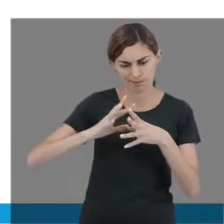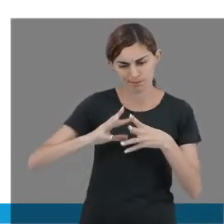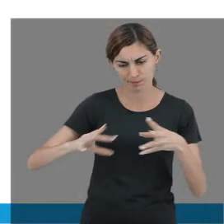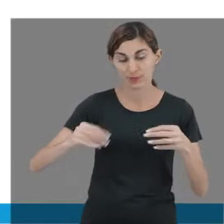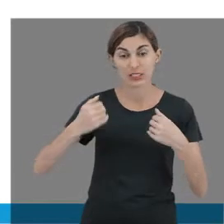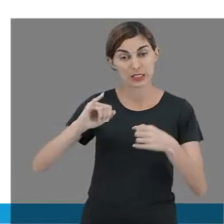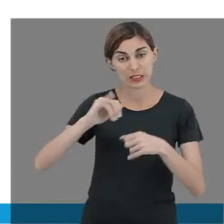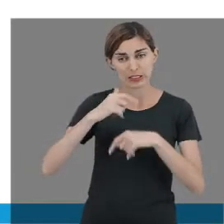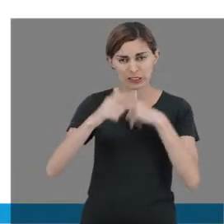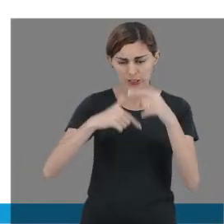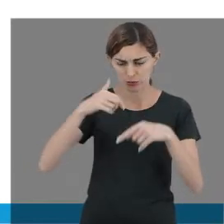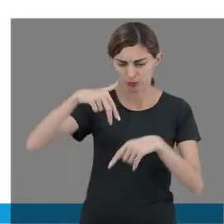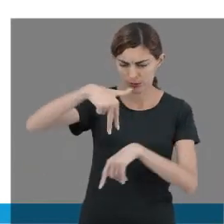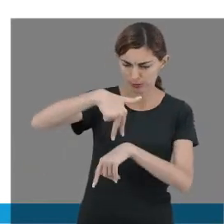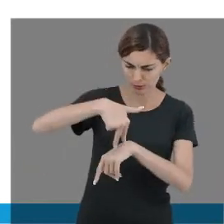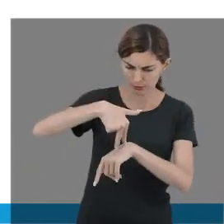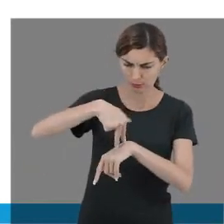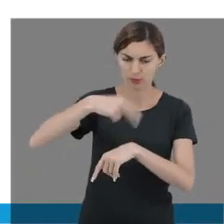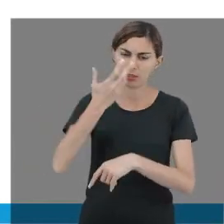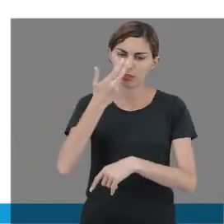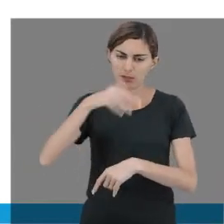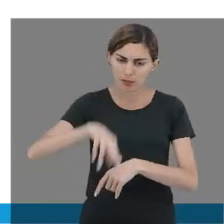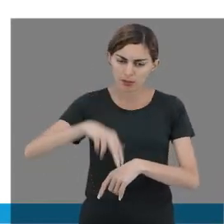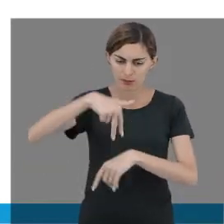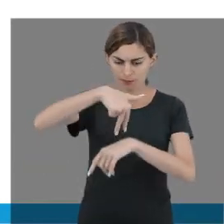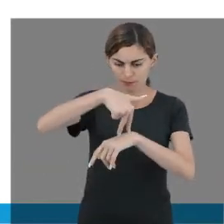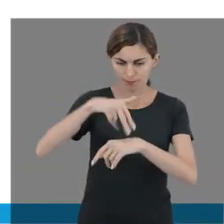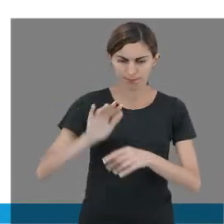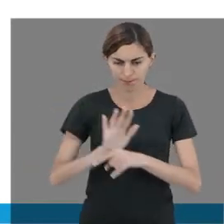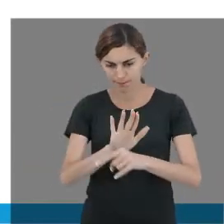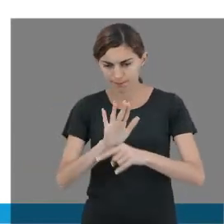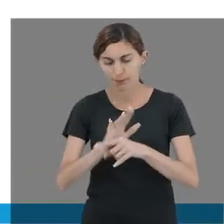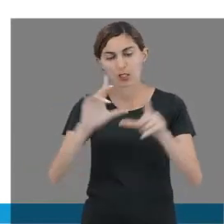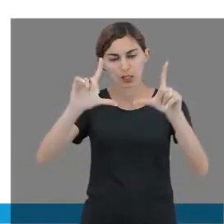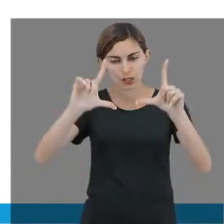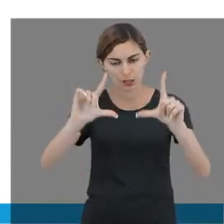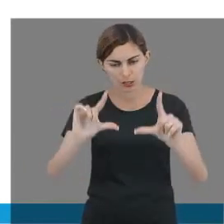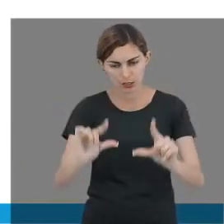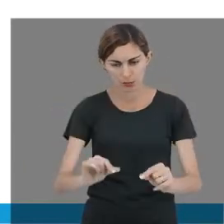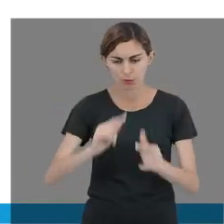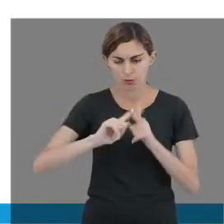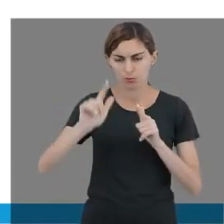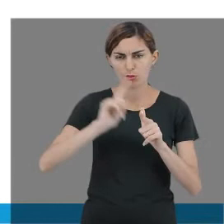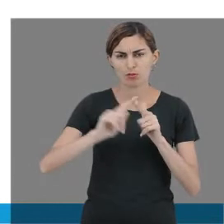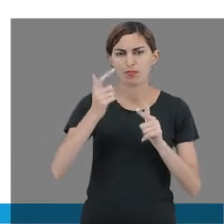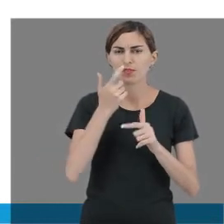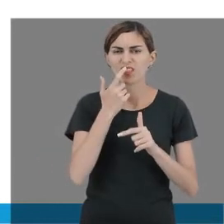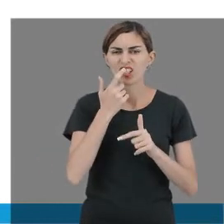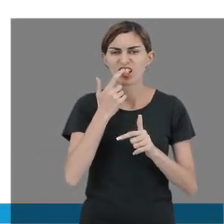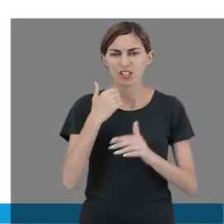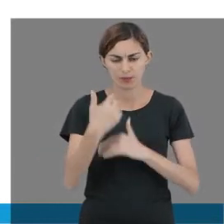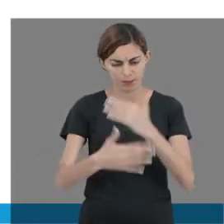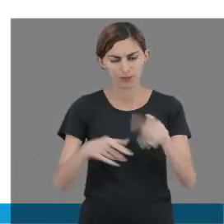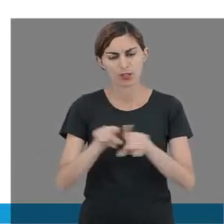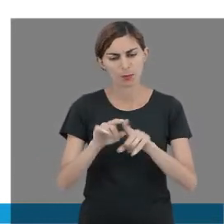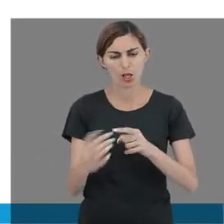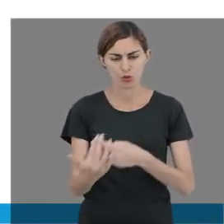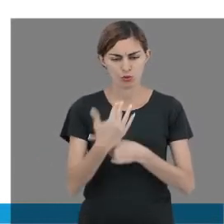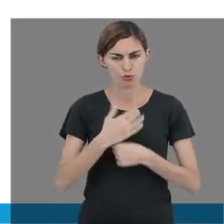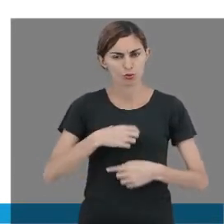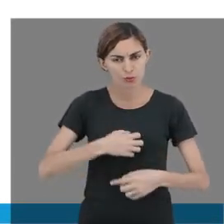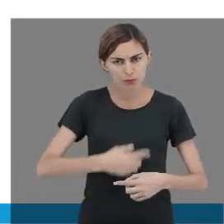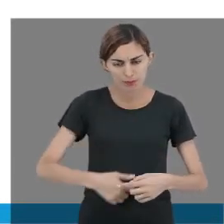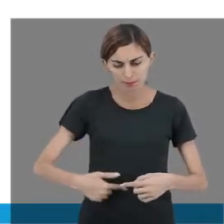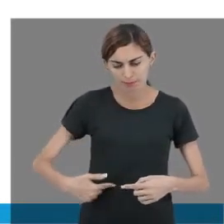pé, mesmo com aparelho e com equipamentos, a gente vai diminuir esse risco de osteoporose, sem falar que o intestino também funciona melhor, que a gente